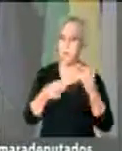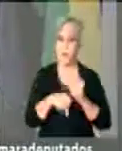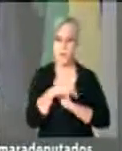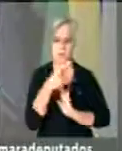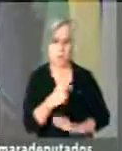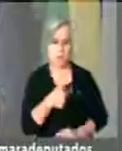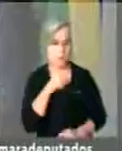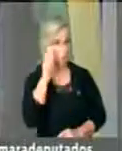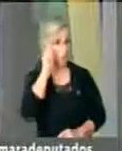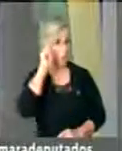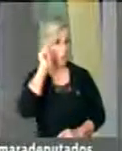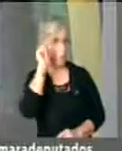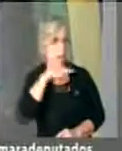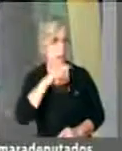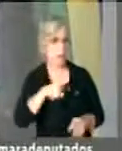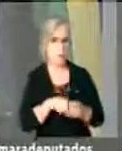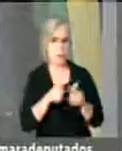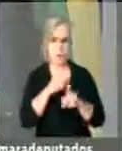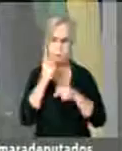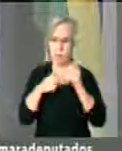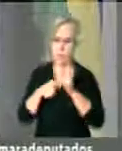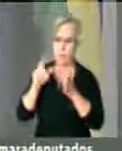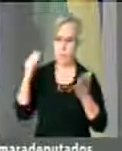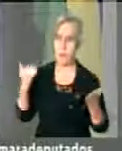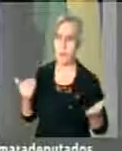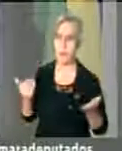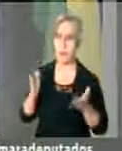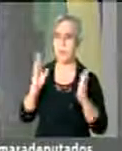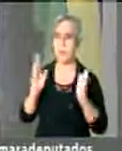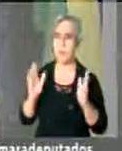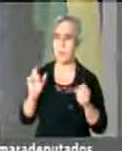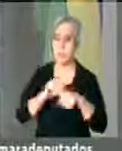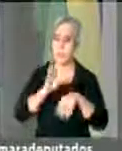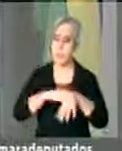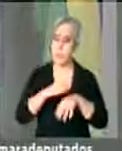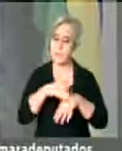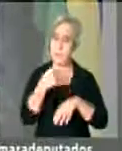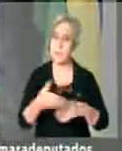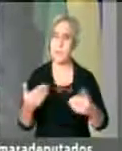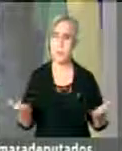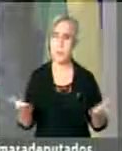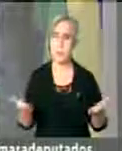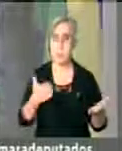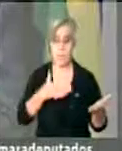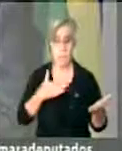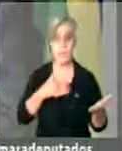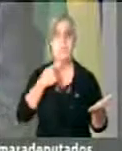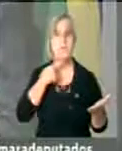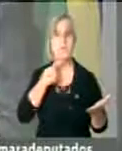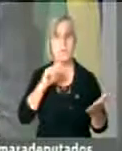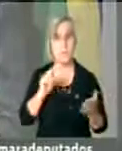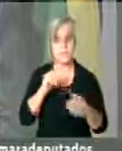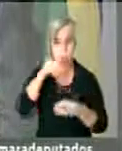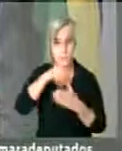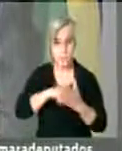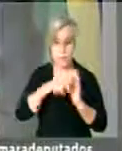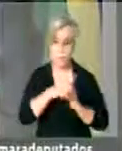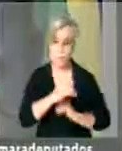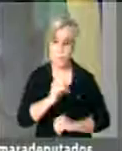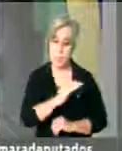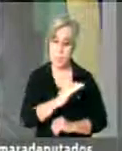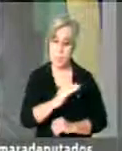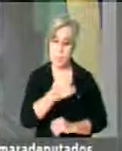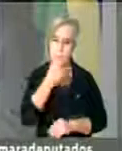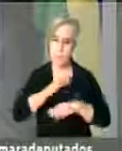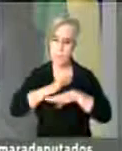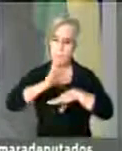esperteza regimental, orador anterior, e já fez esse papel. O que o meu desejo é votar a PEC para o bem